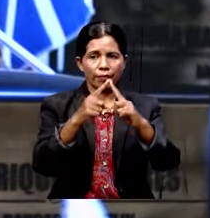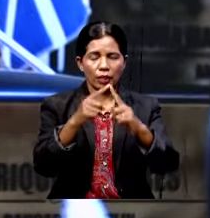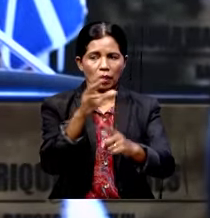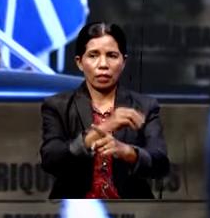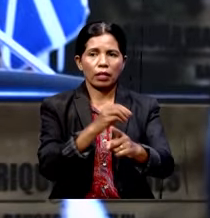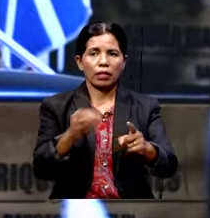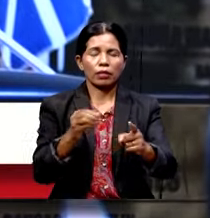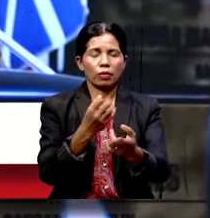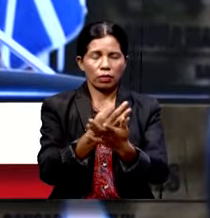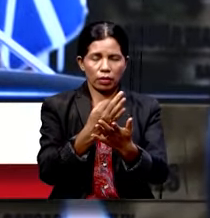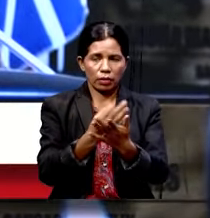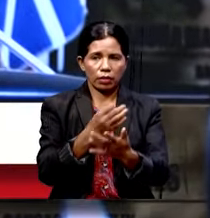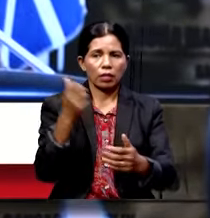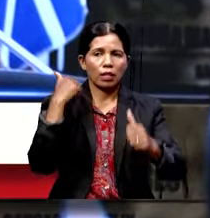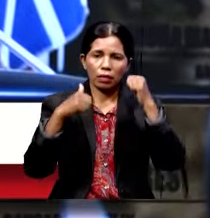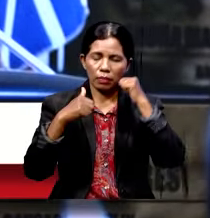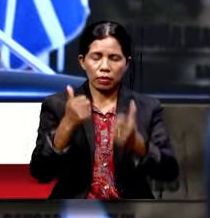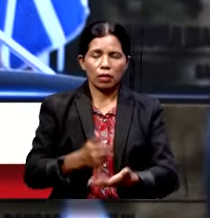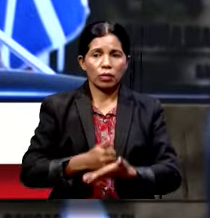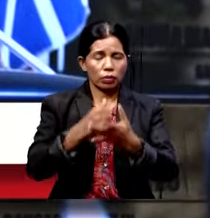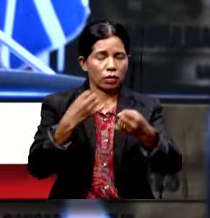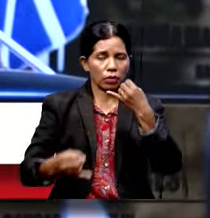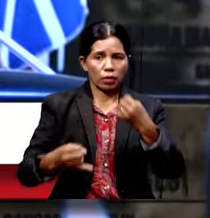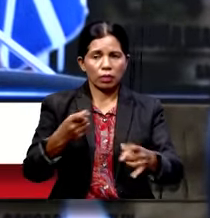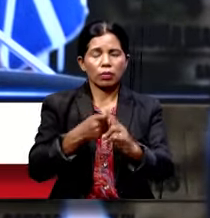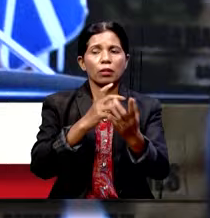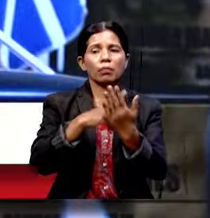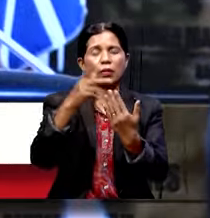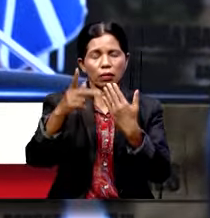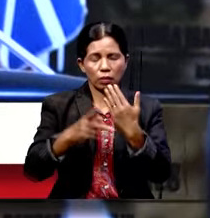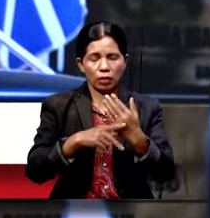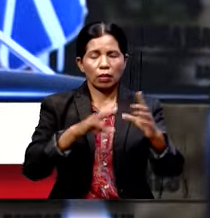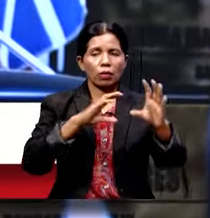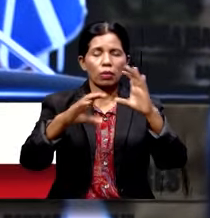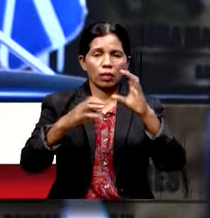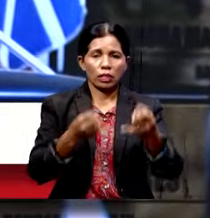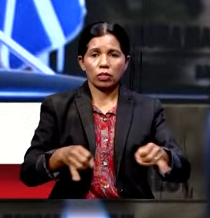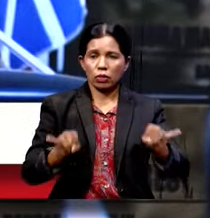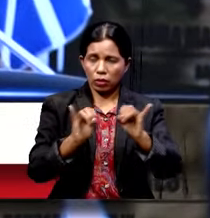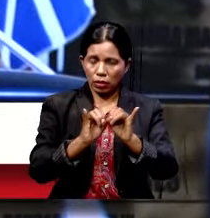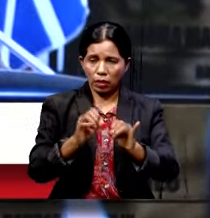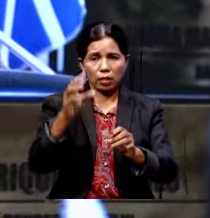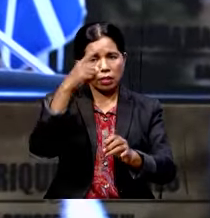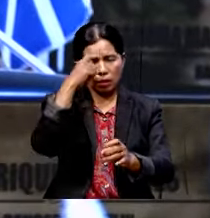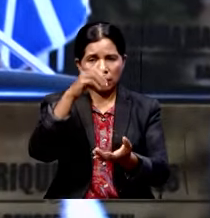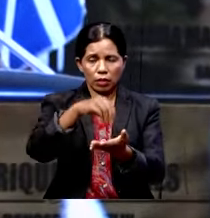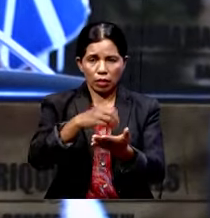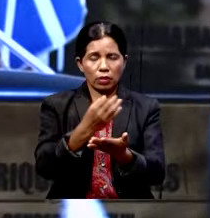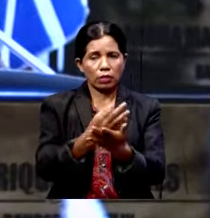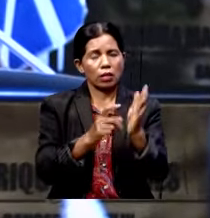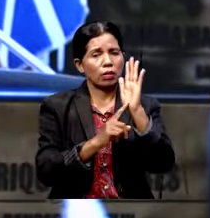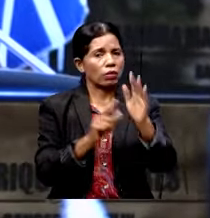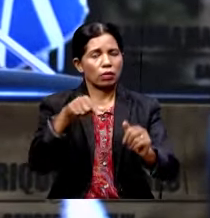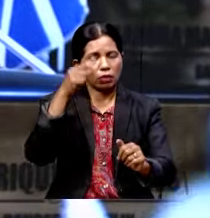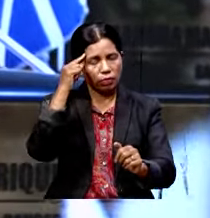categoria salário investimento e atividade apoio jurídico, o se programa funcionamento institucional, tamba aloca e dané, a tudo cata